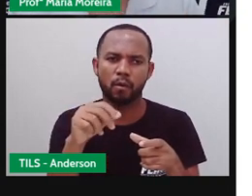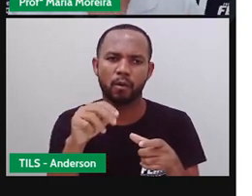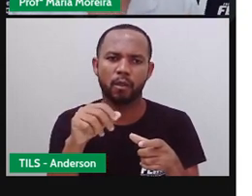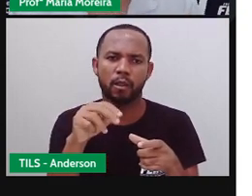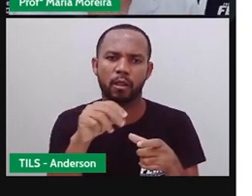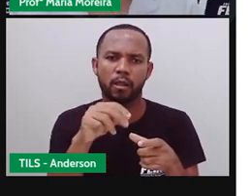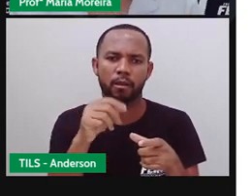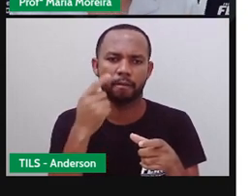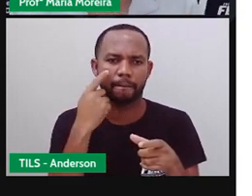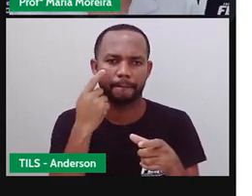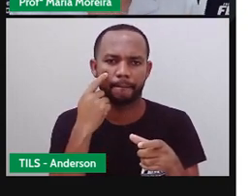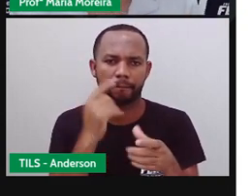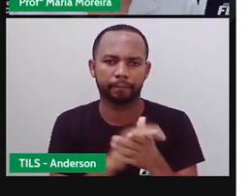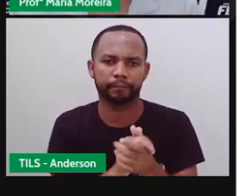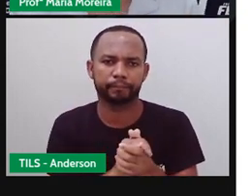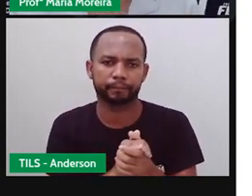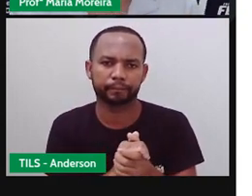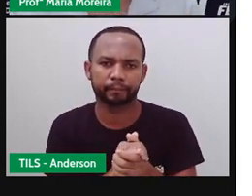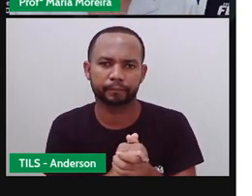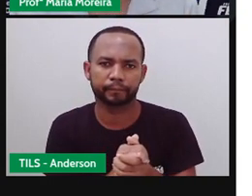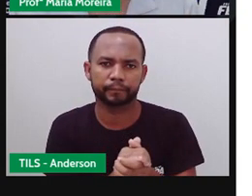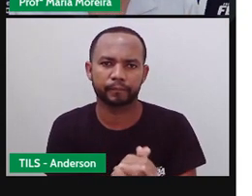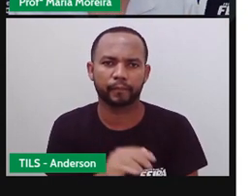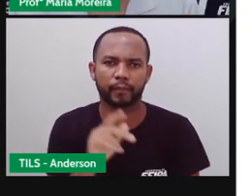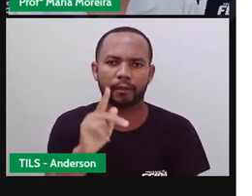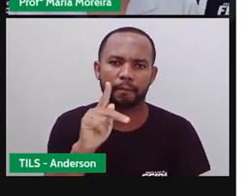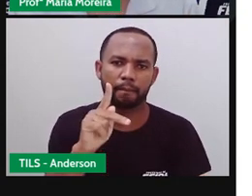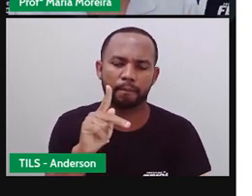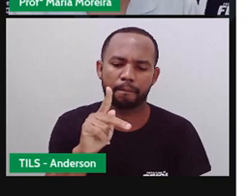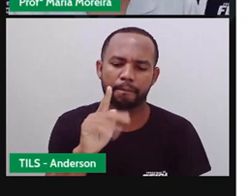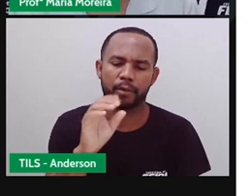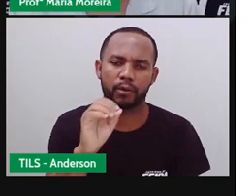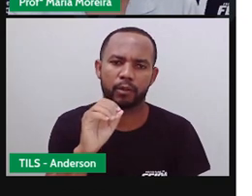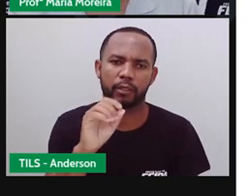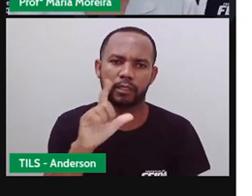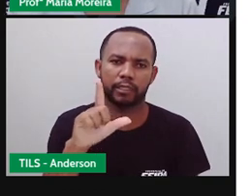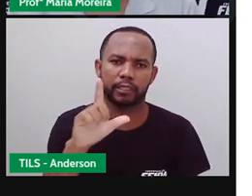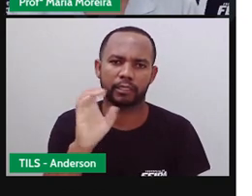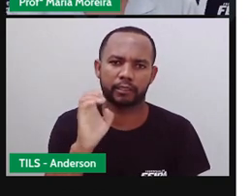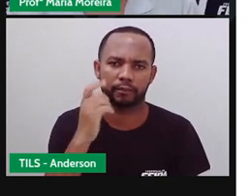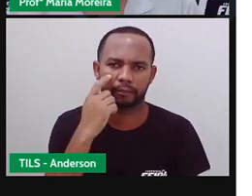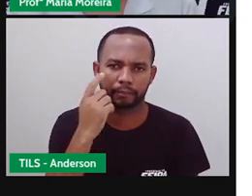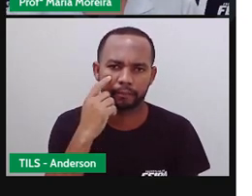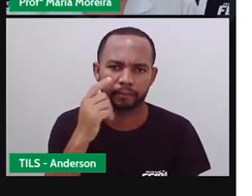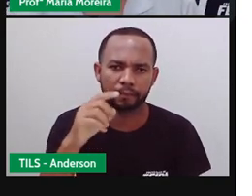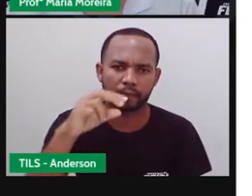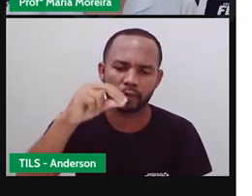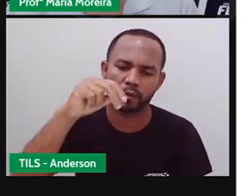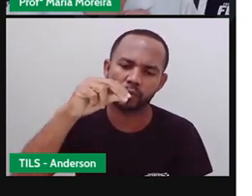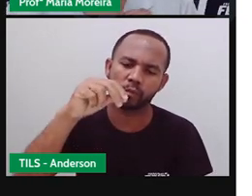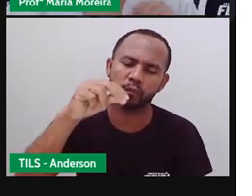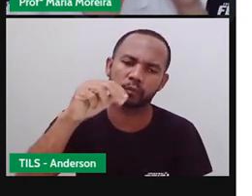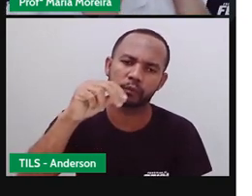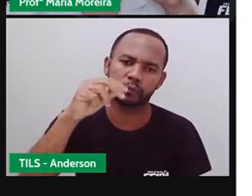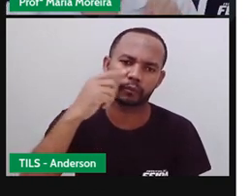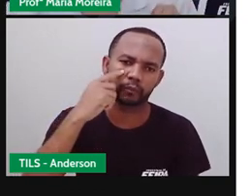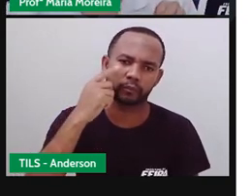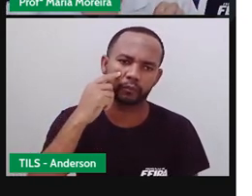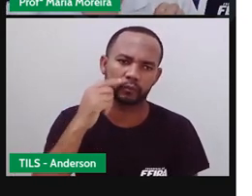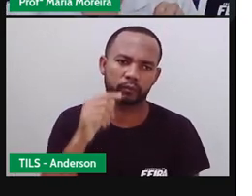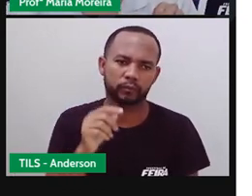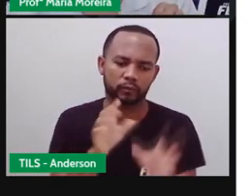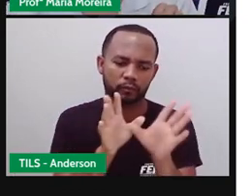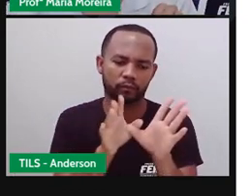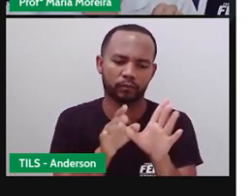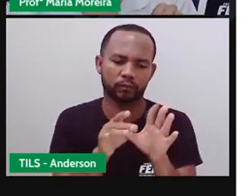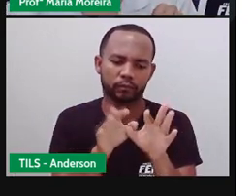vou voltar aqui em mais para mostrar para você ficar bem mais claro Tá vendo esse aqui ó pronto a borboleta